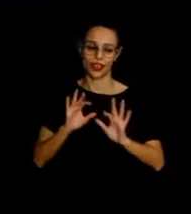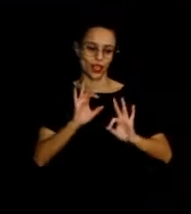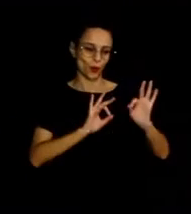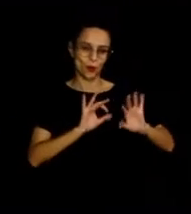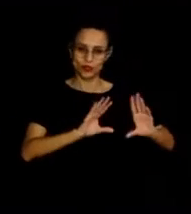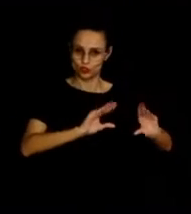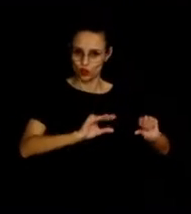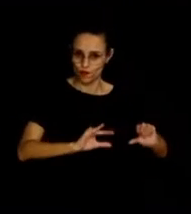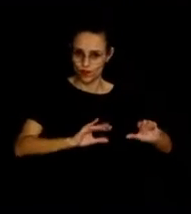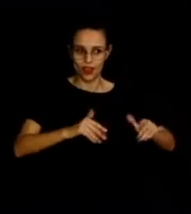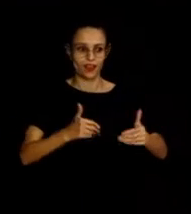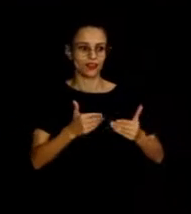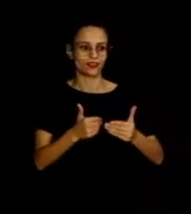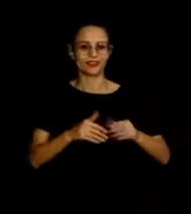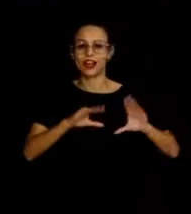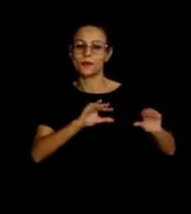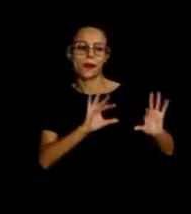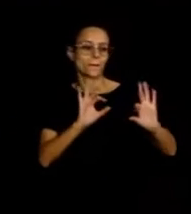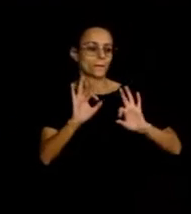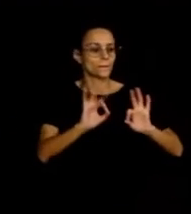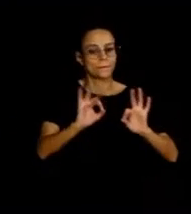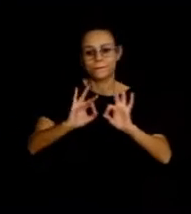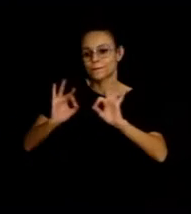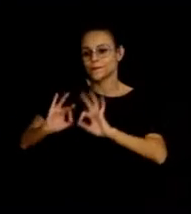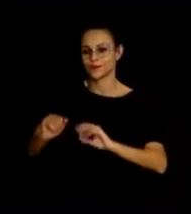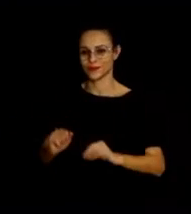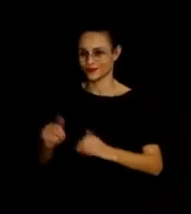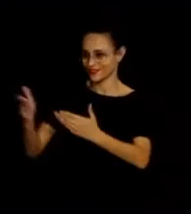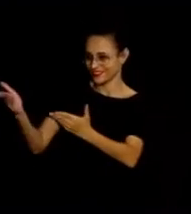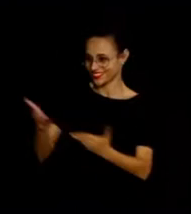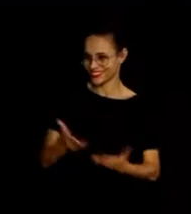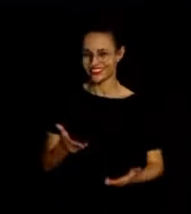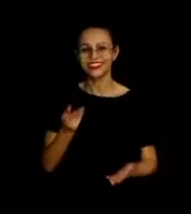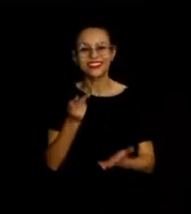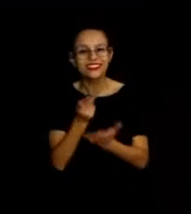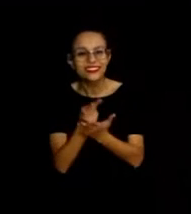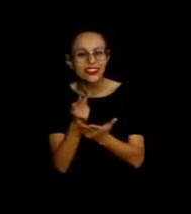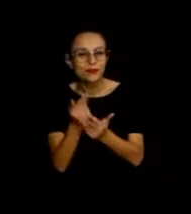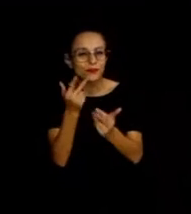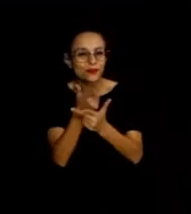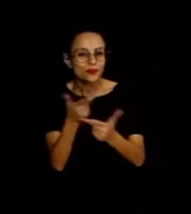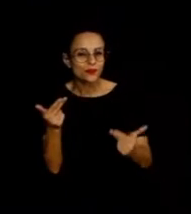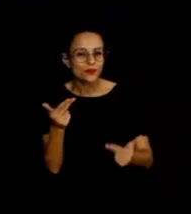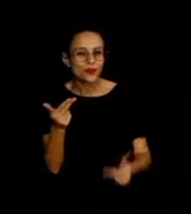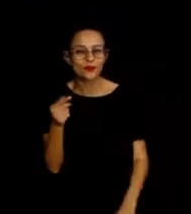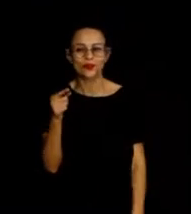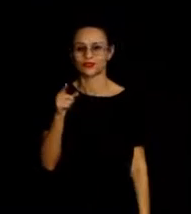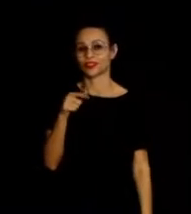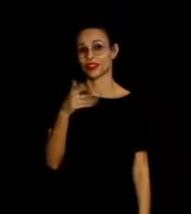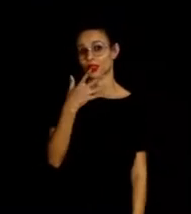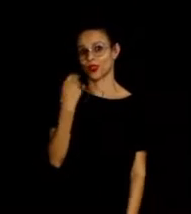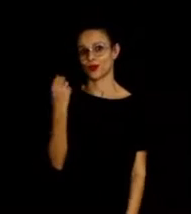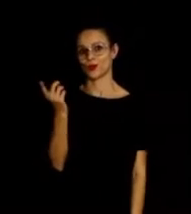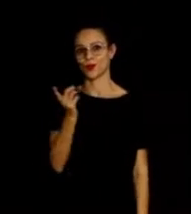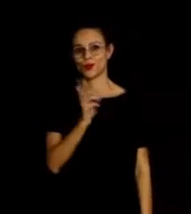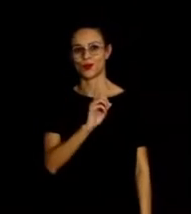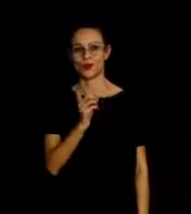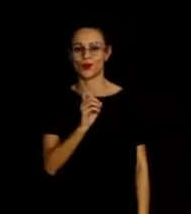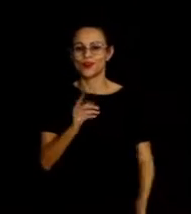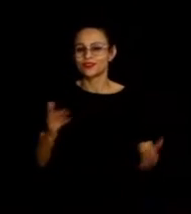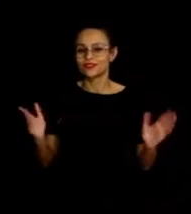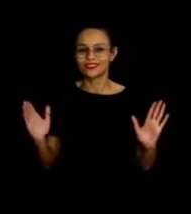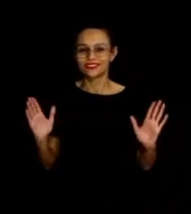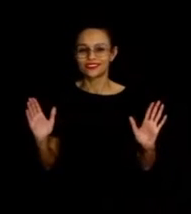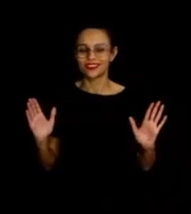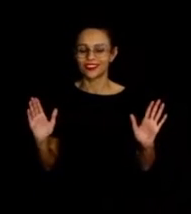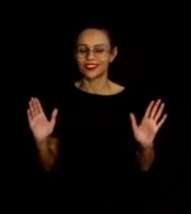arruma o sofá a gente coloca almofadinhas em pé né Sempre tem alguma coisa que você não gosta e eu não precisa por